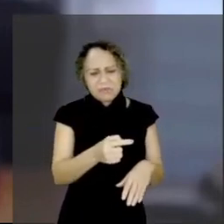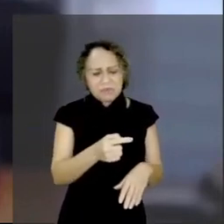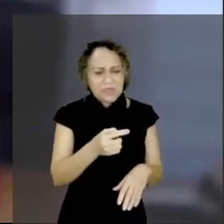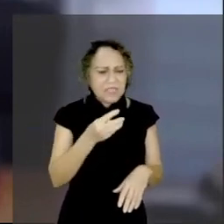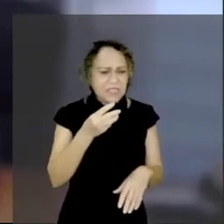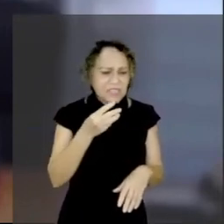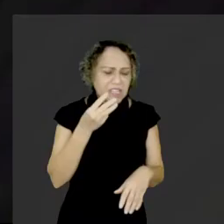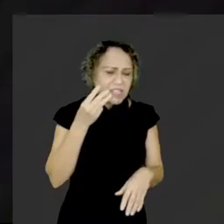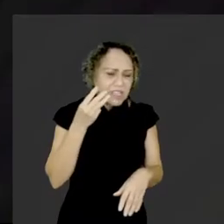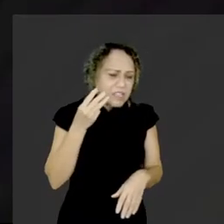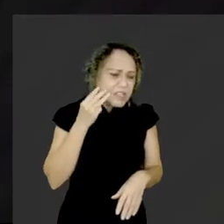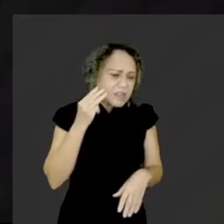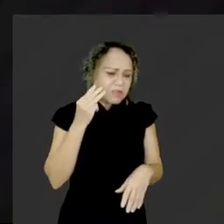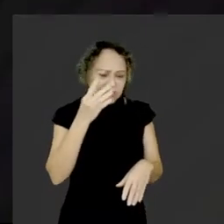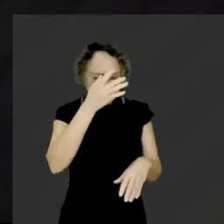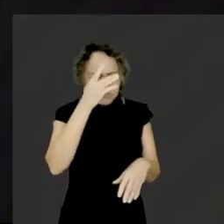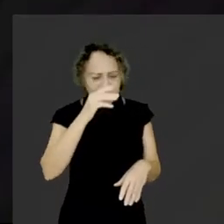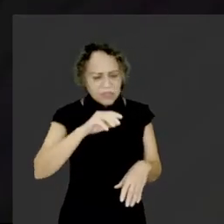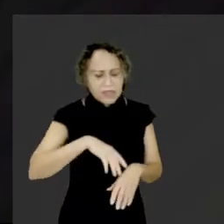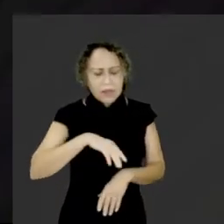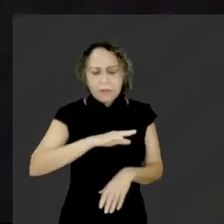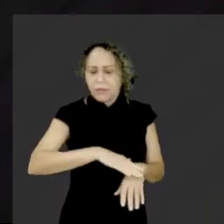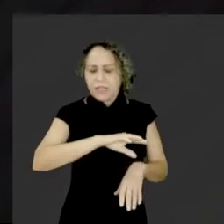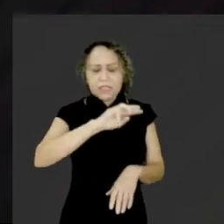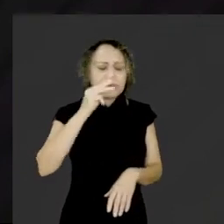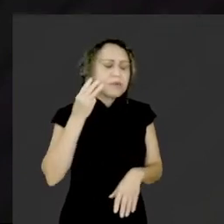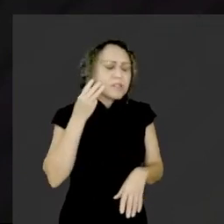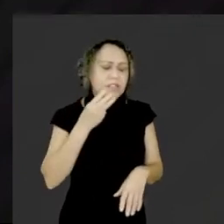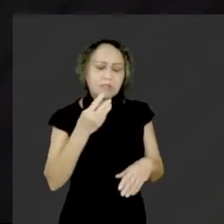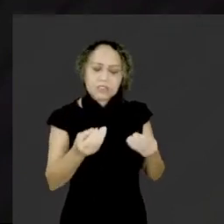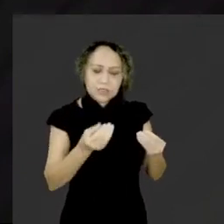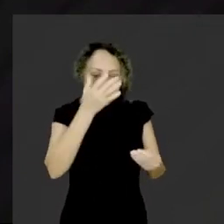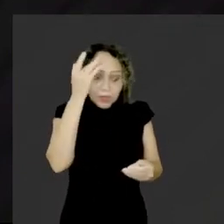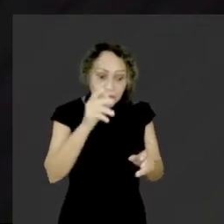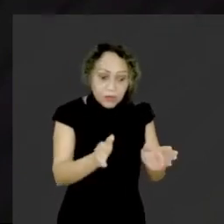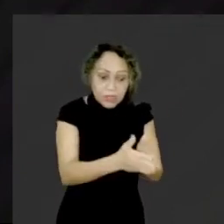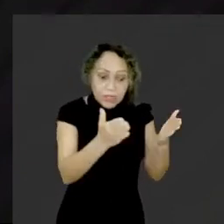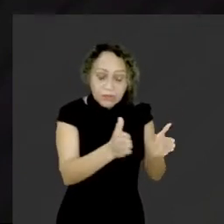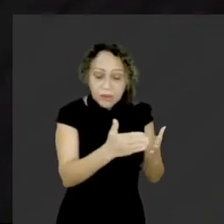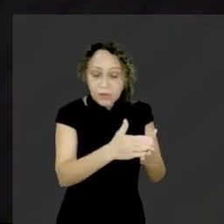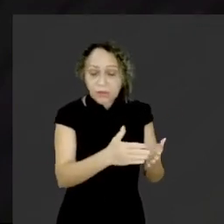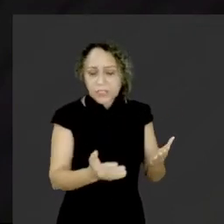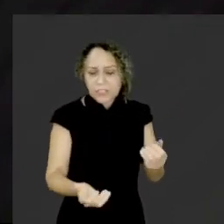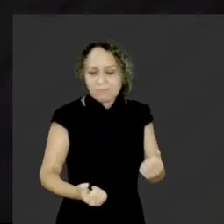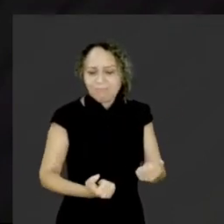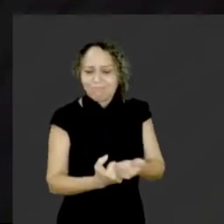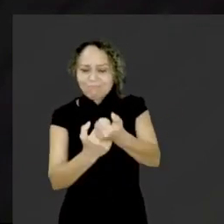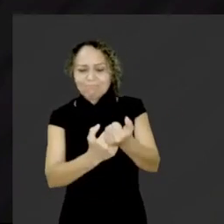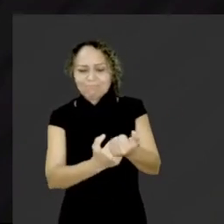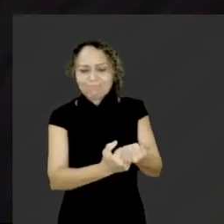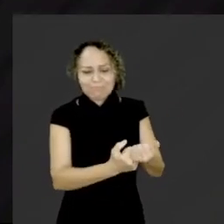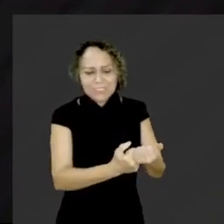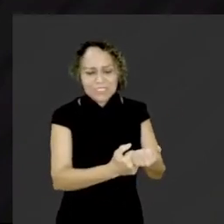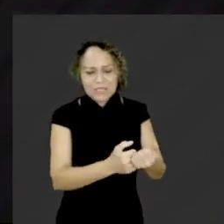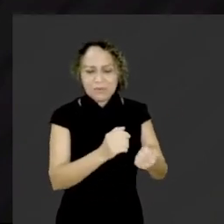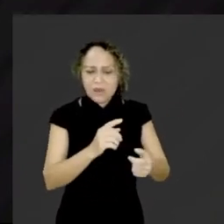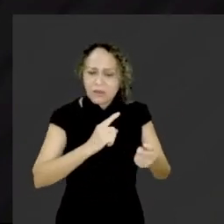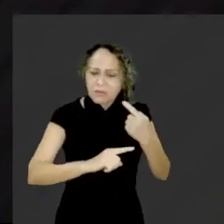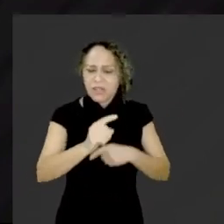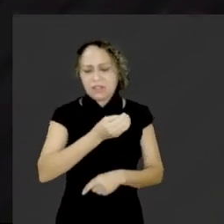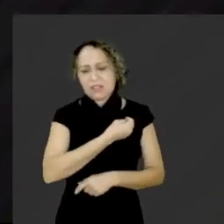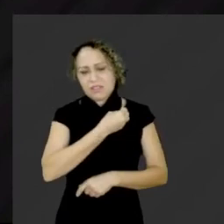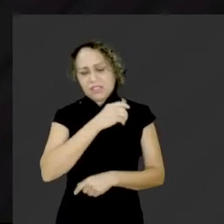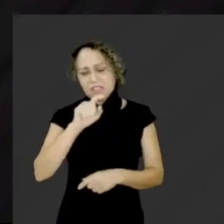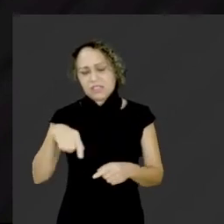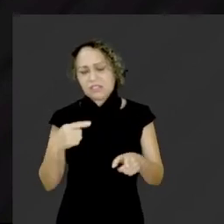1.400.000 investidos. Eu tenho noção do que nós fizemos em Minas Gerais, tenho noção da grandeza de Minas Gerais, do que falta